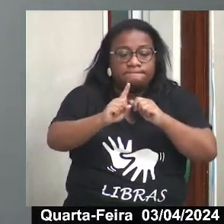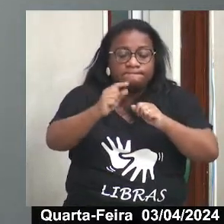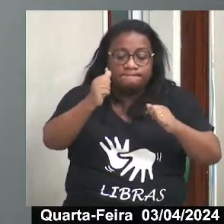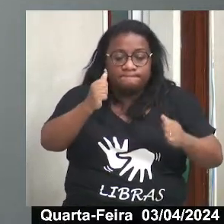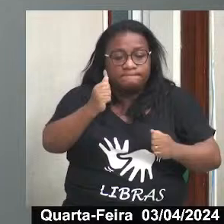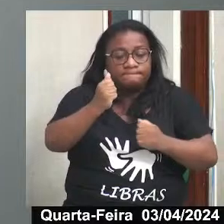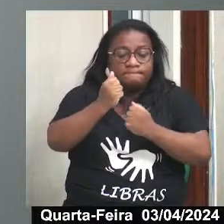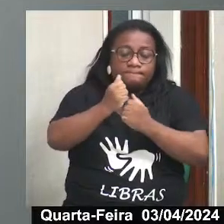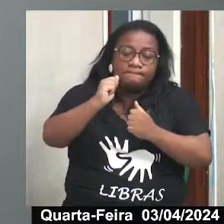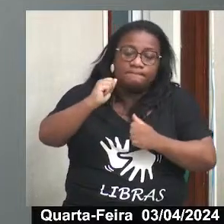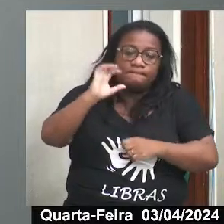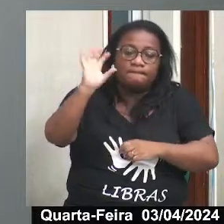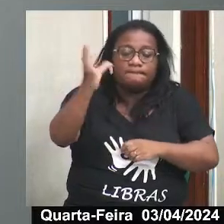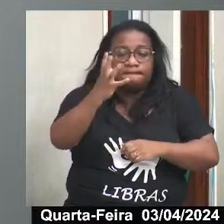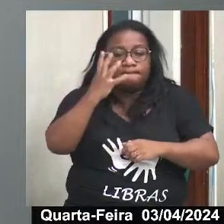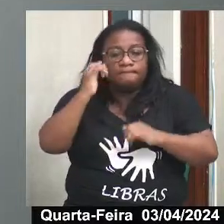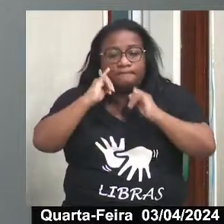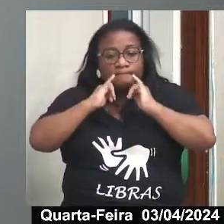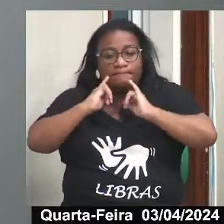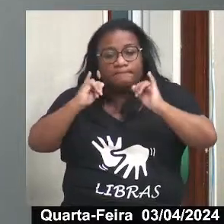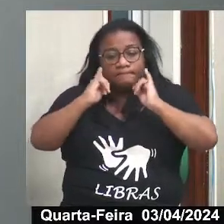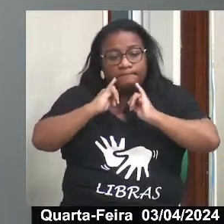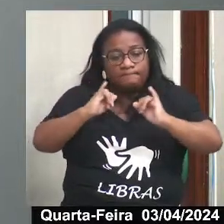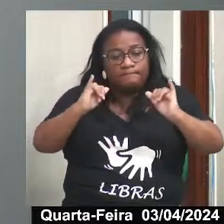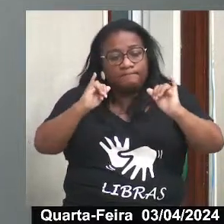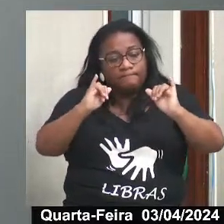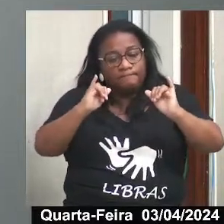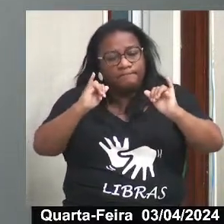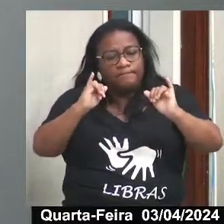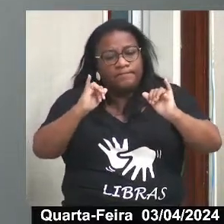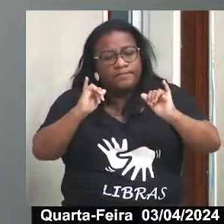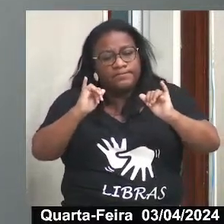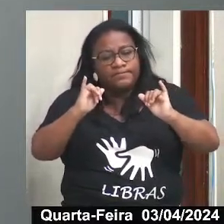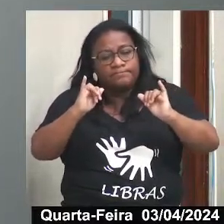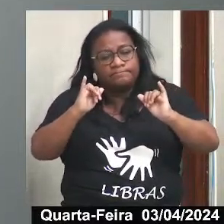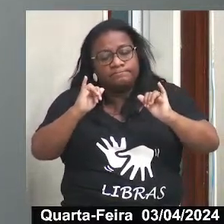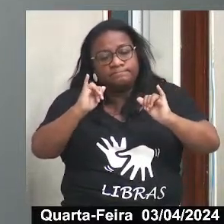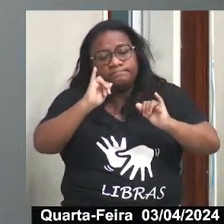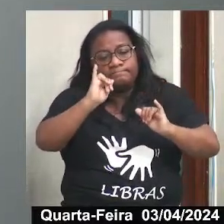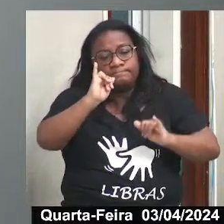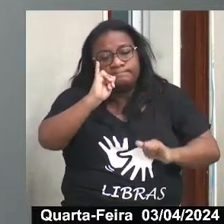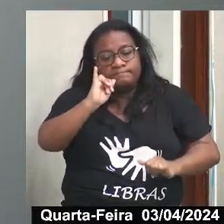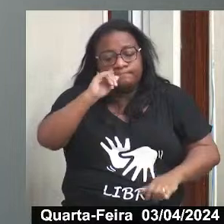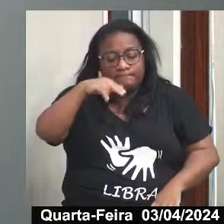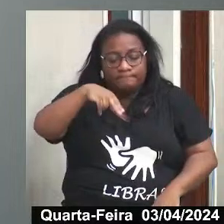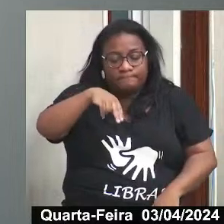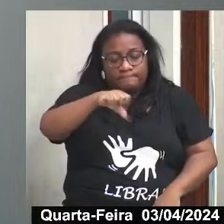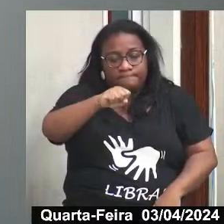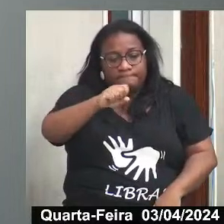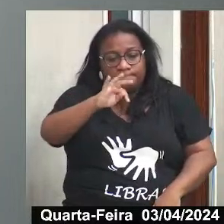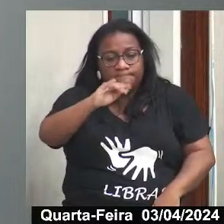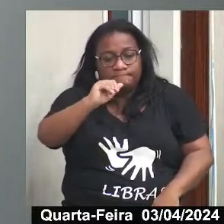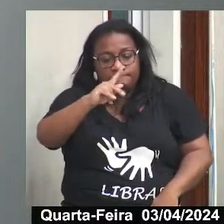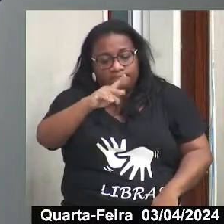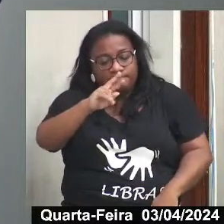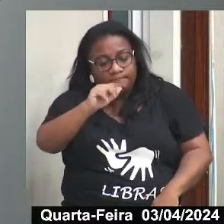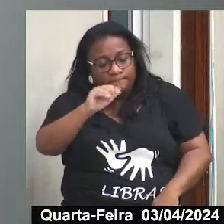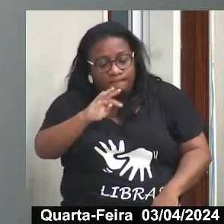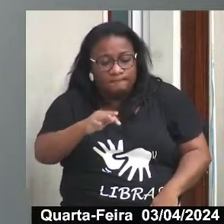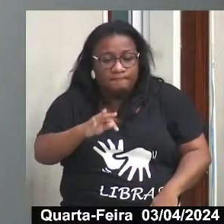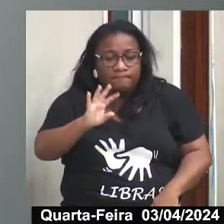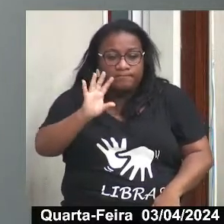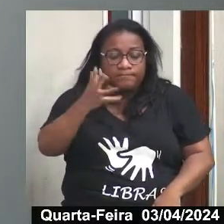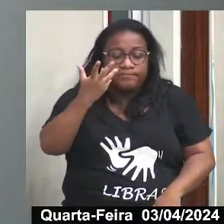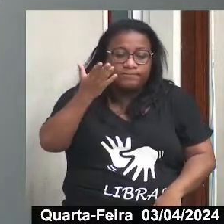pela Sustentabilidade, anunciou o encerramento de um ciclo. É um instituto que nasceu 12 anos